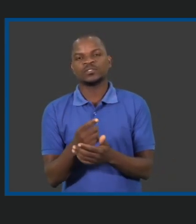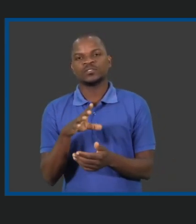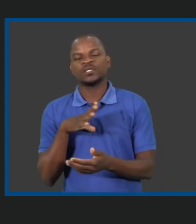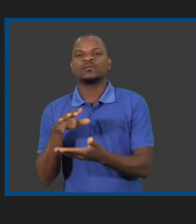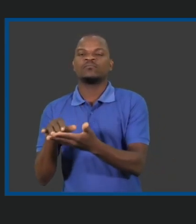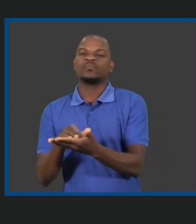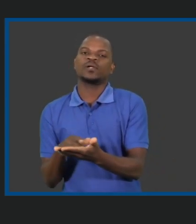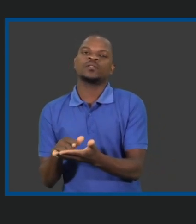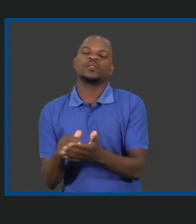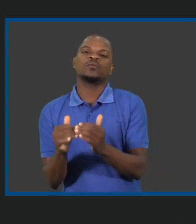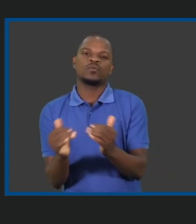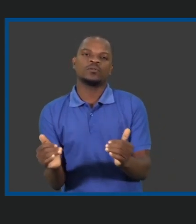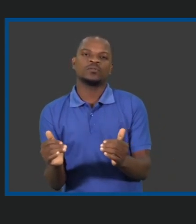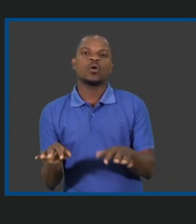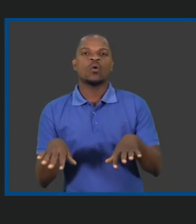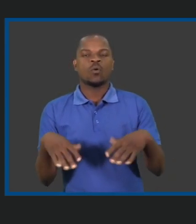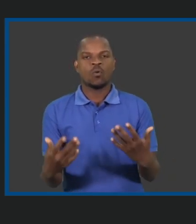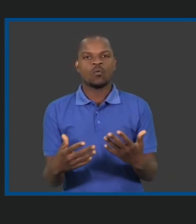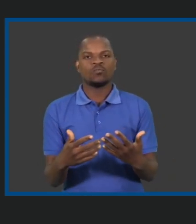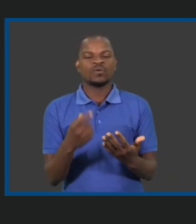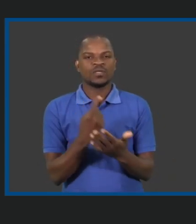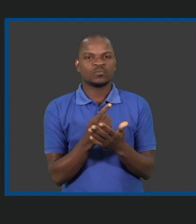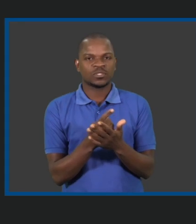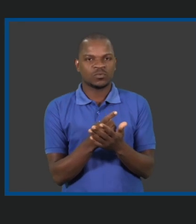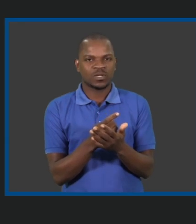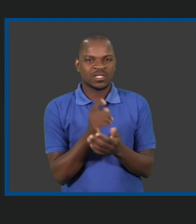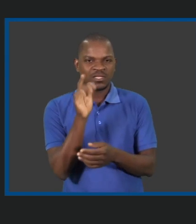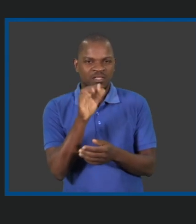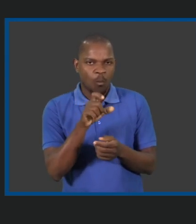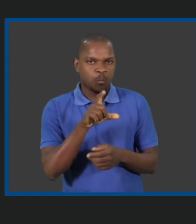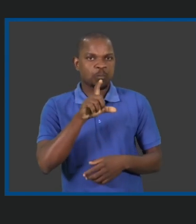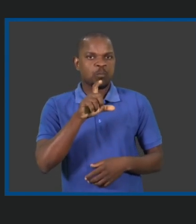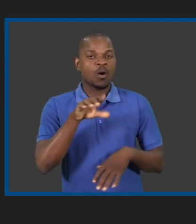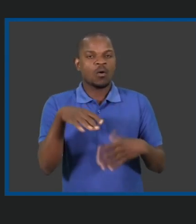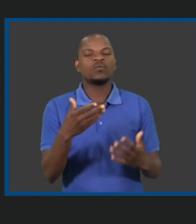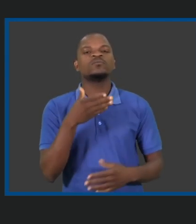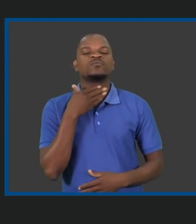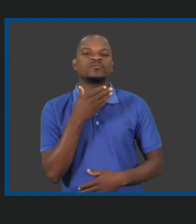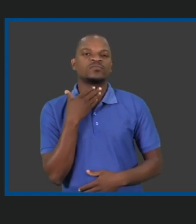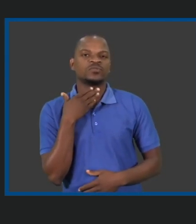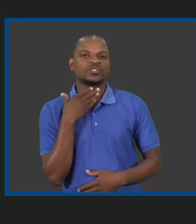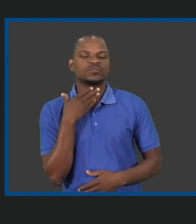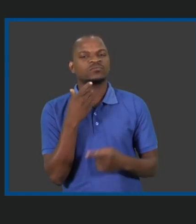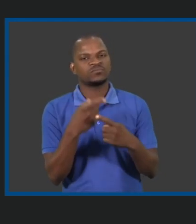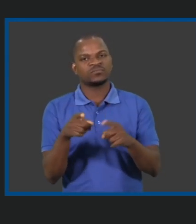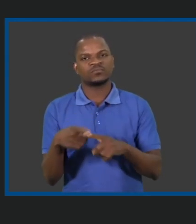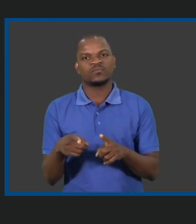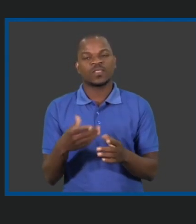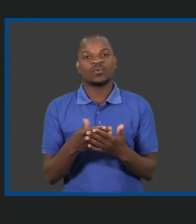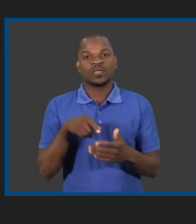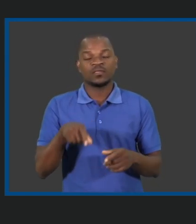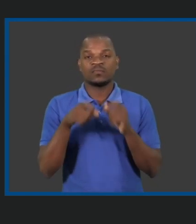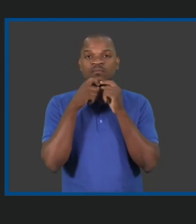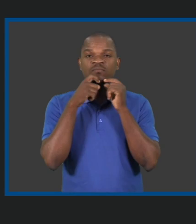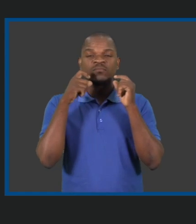ampliadas pode ser em áudio e em ficheiro então o nosso país ratificando aquele